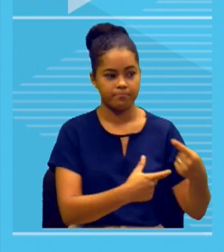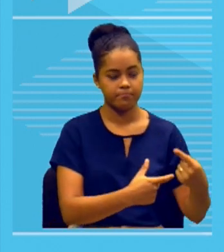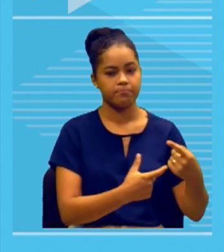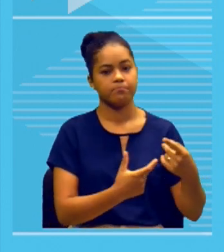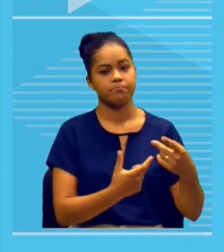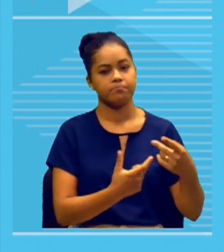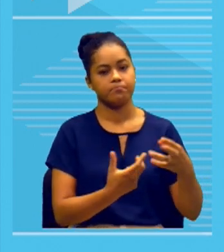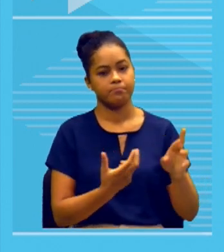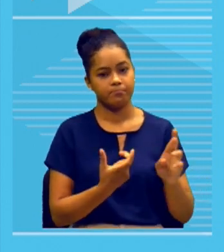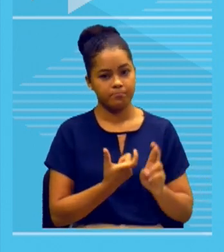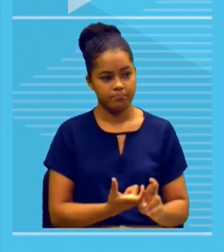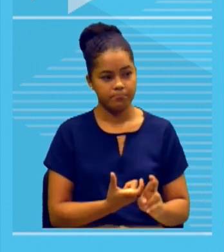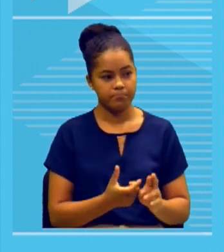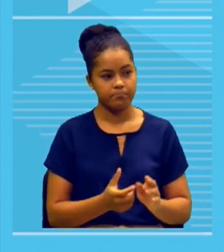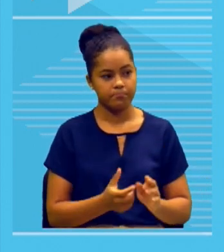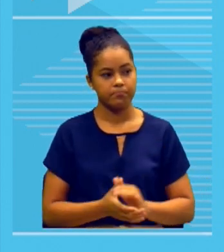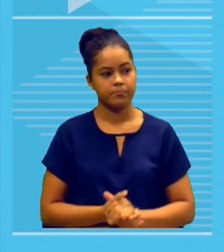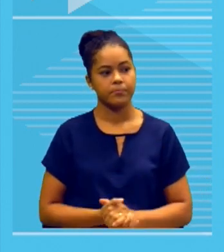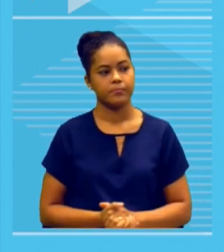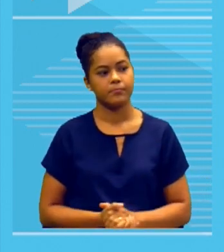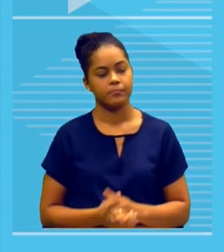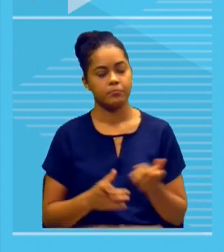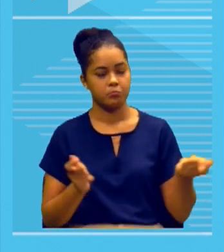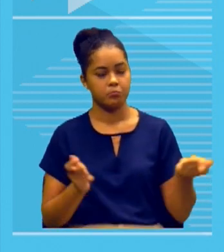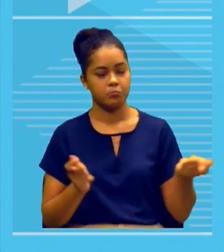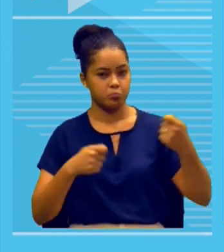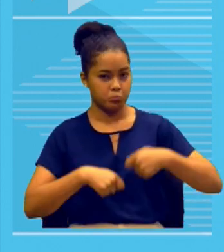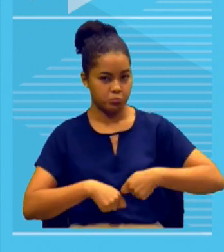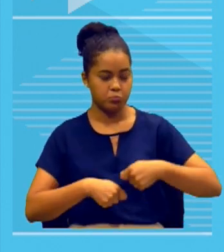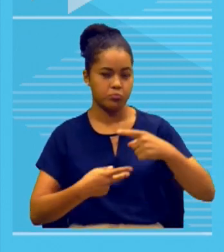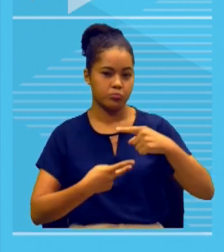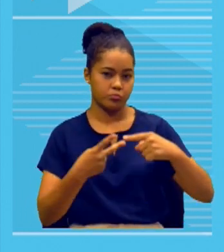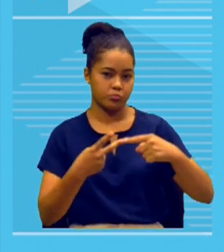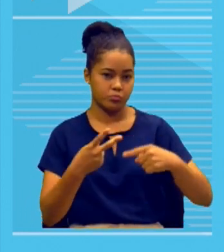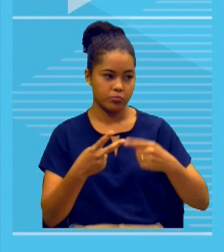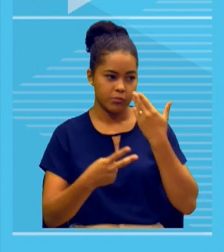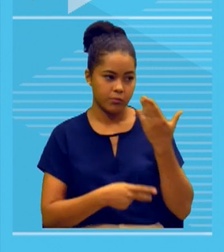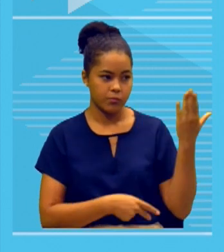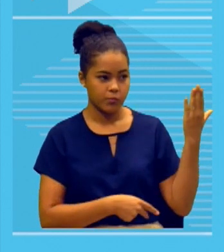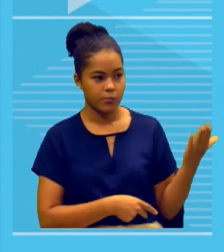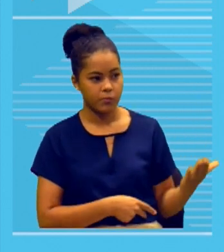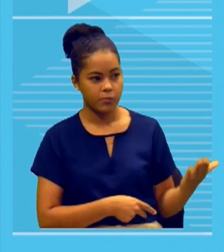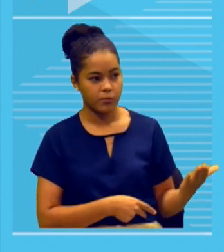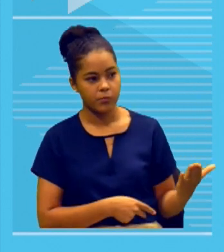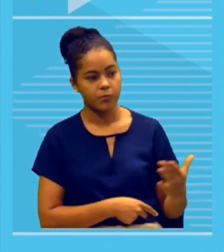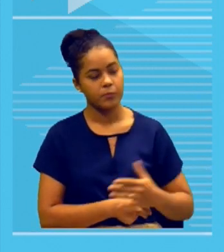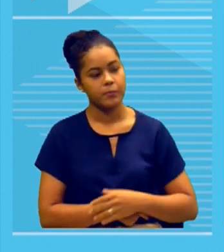se sentar as duas formas são aceitáveis né